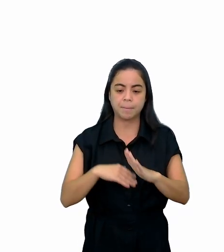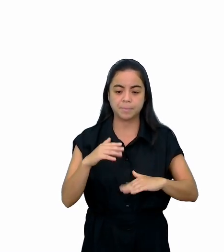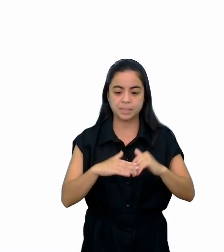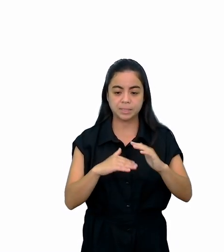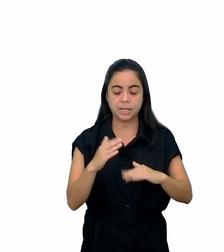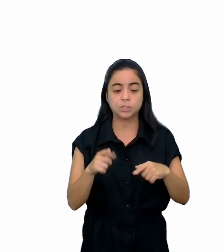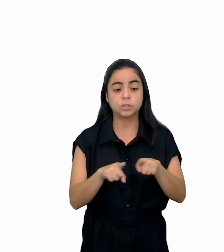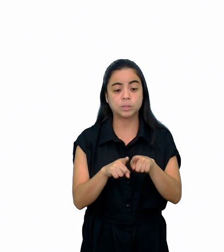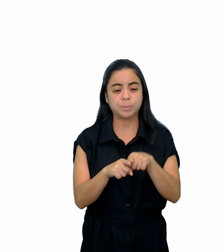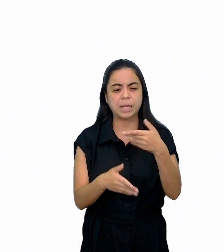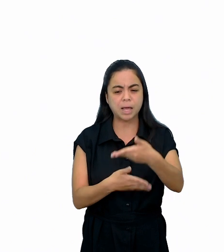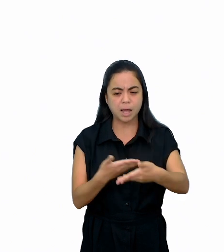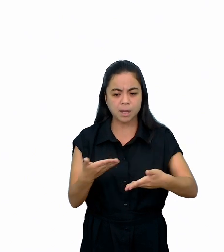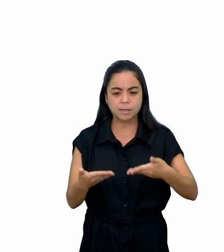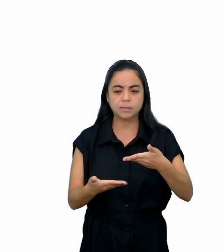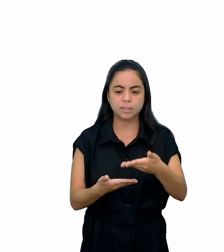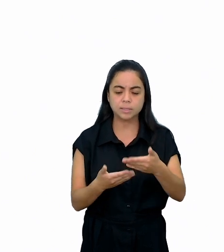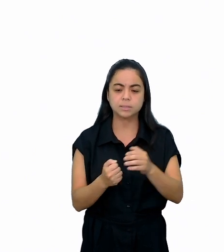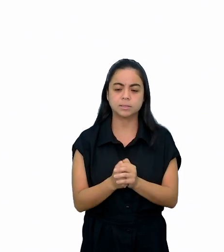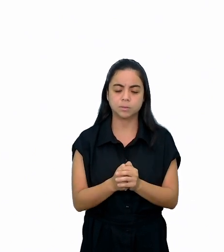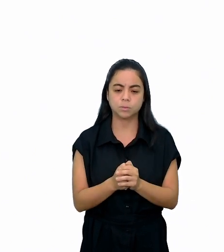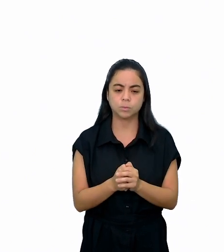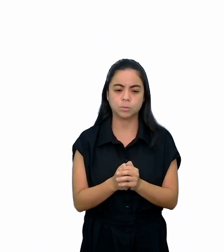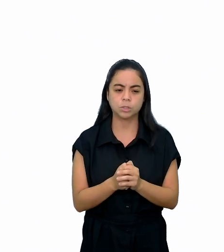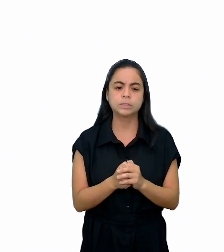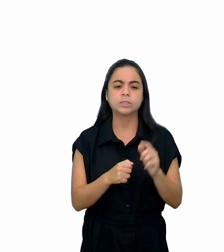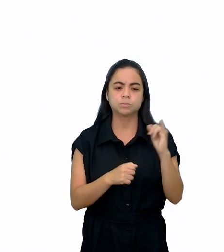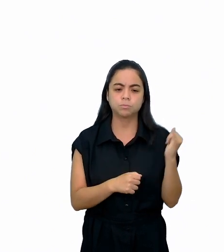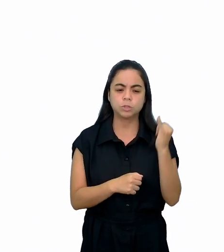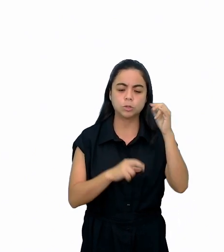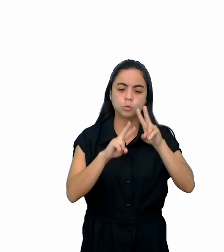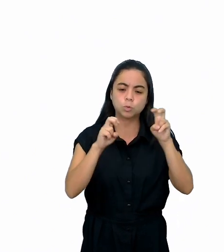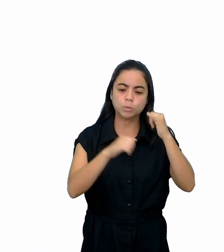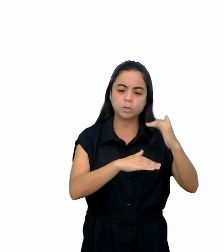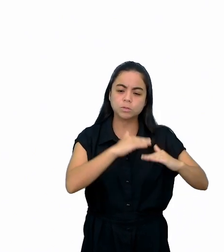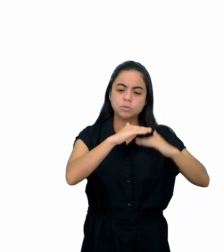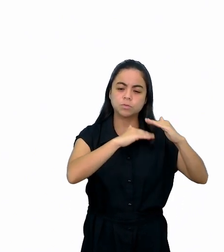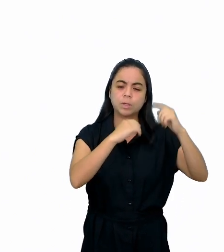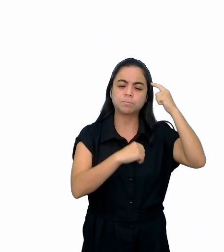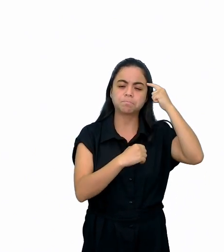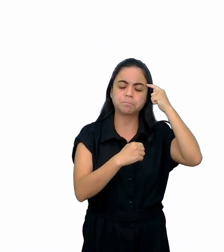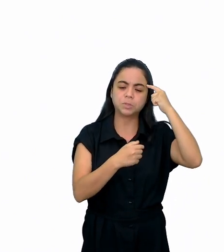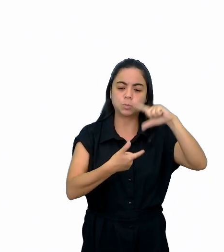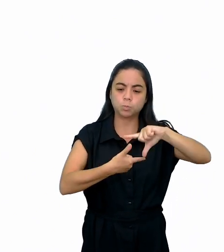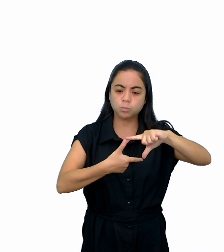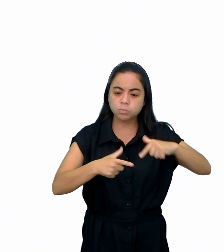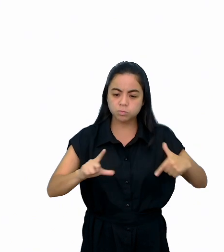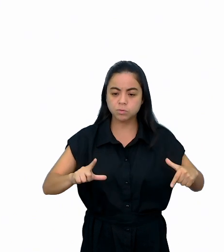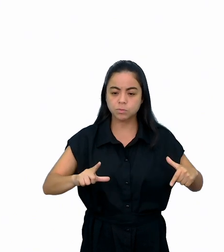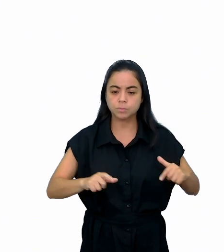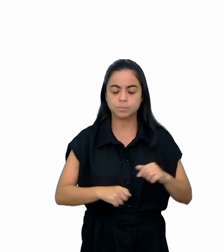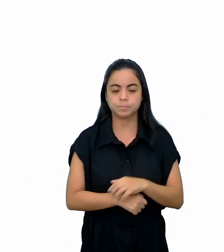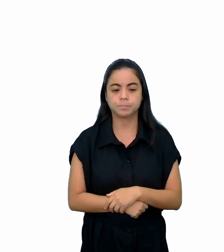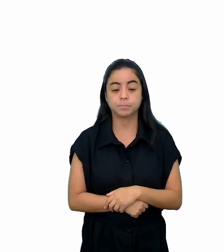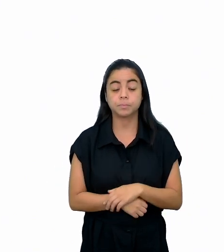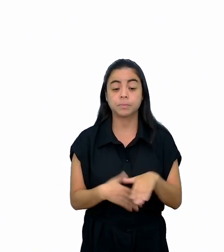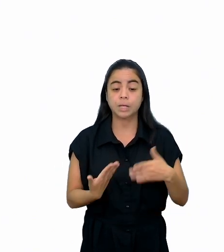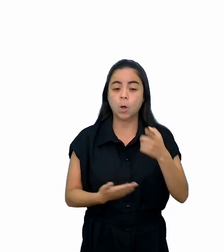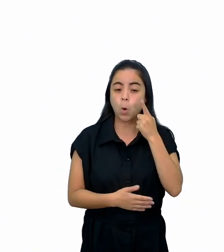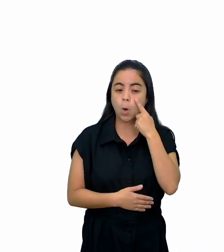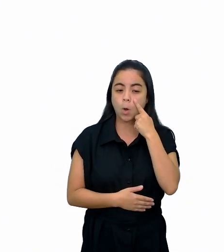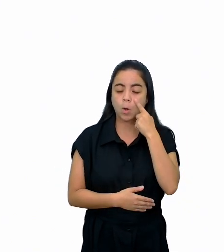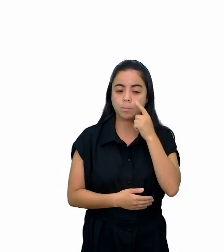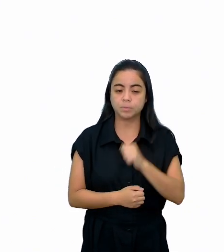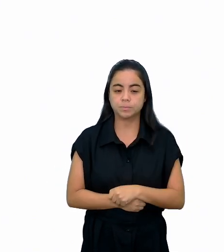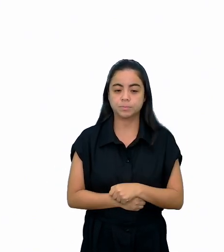também a sua relação com os aspectos importantes sobre o desenvolvimento do pensamento geométrico. Vamos observar